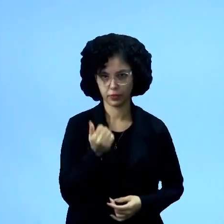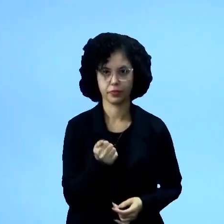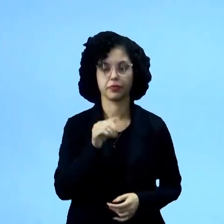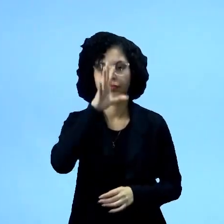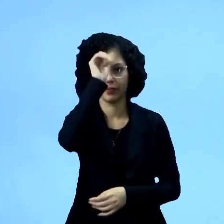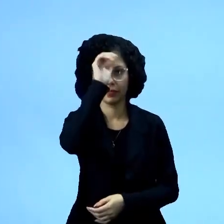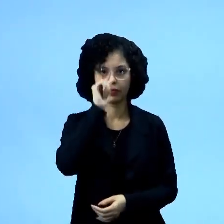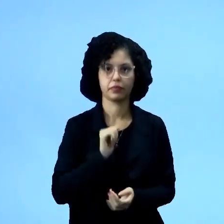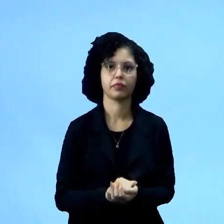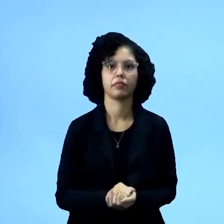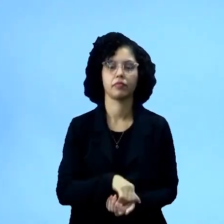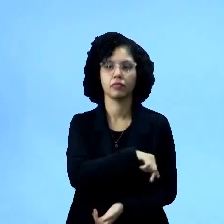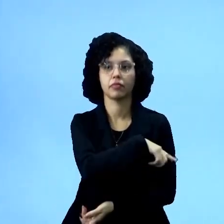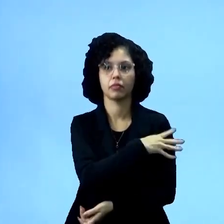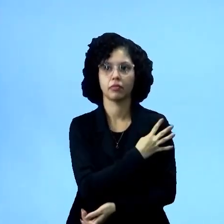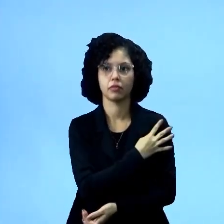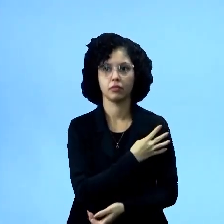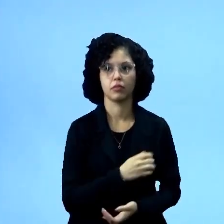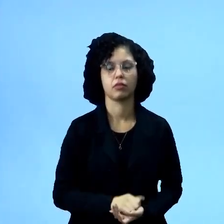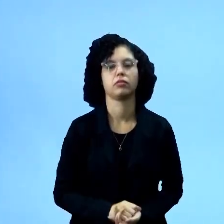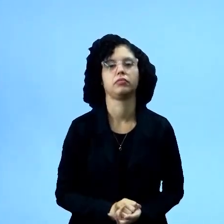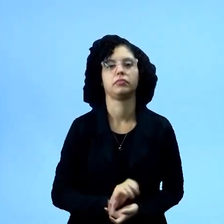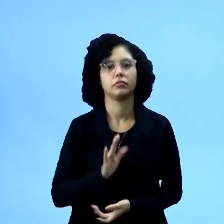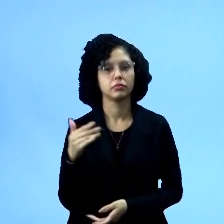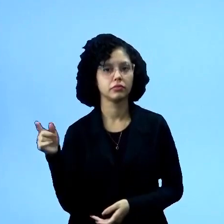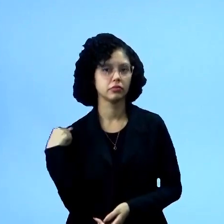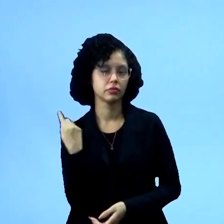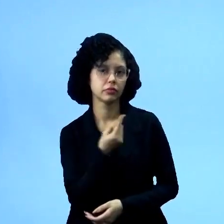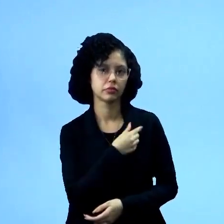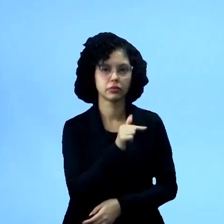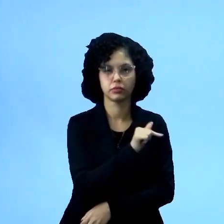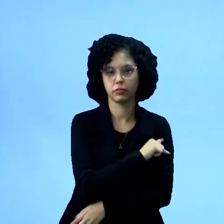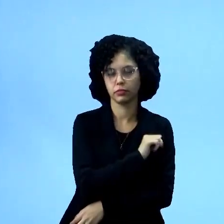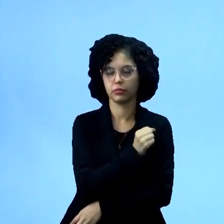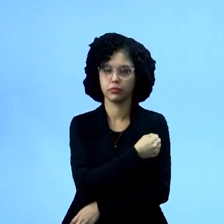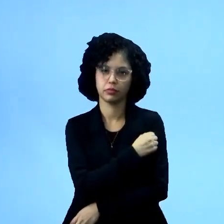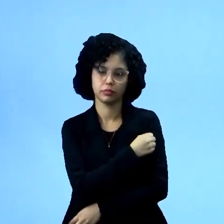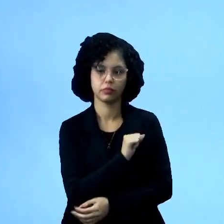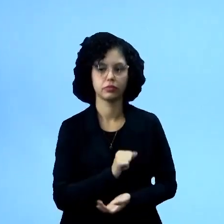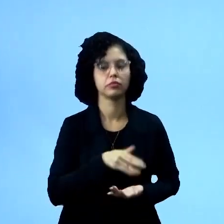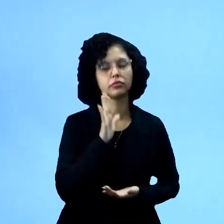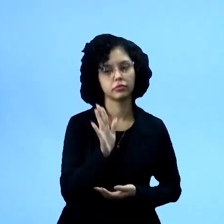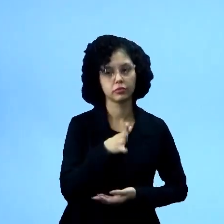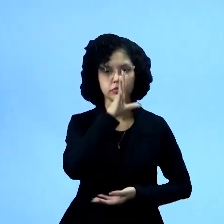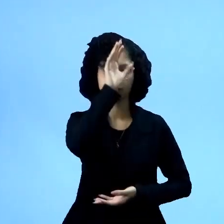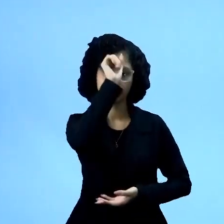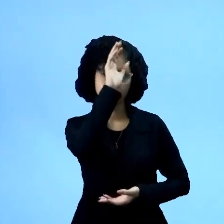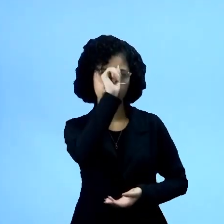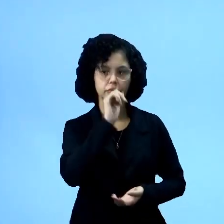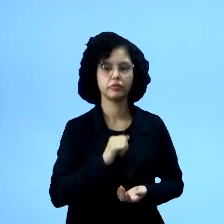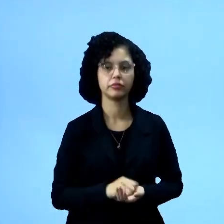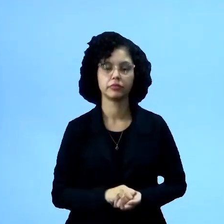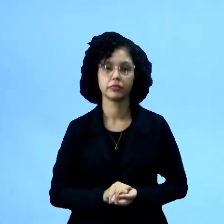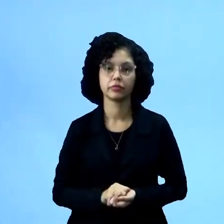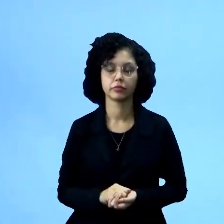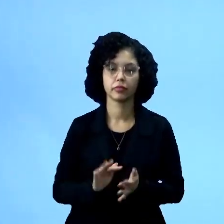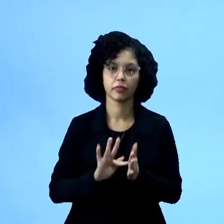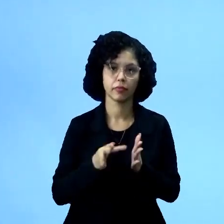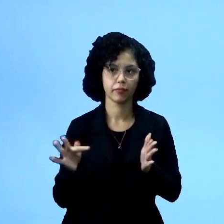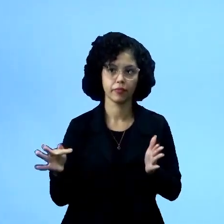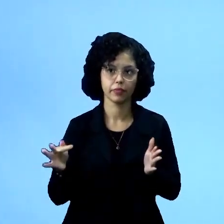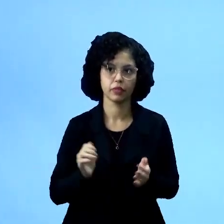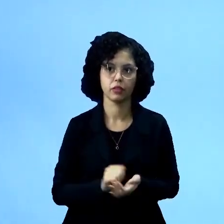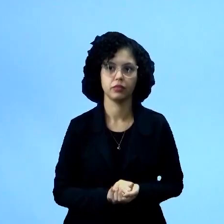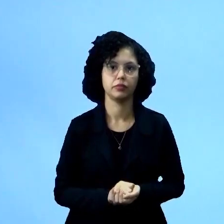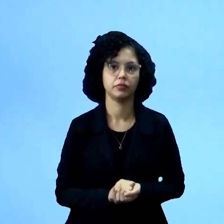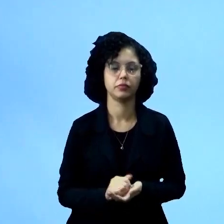elas lá no ensino fundamental. Quando a gente está ali pelo 7º, 8º ano, a gente aprende muito, tá?